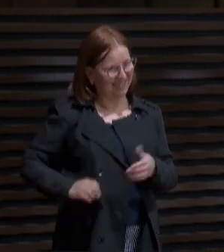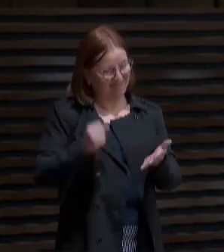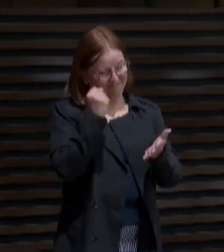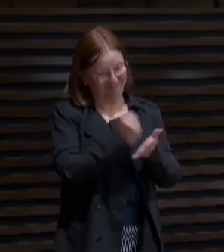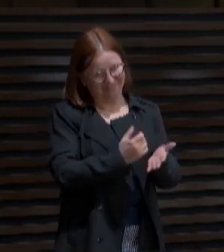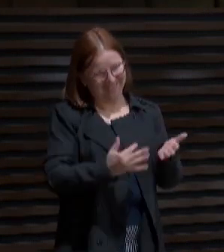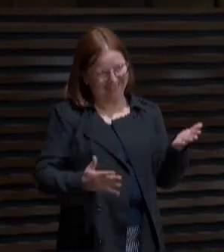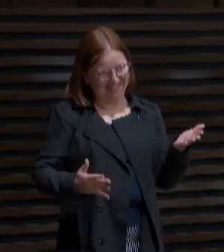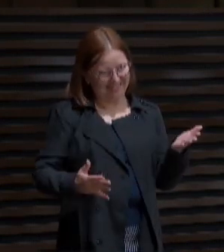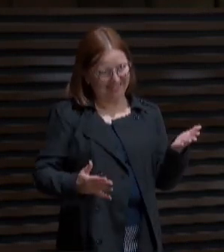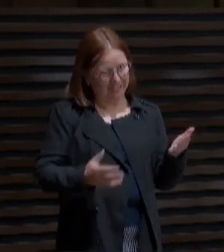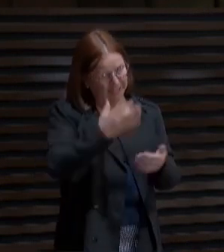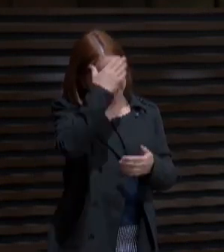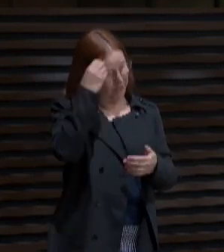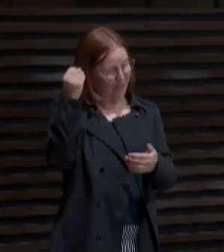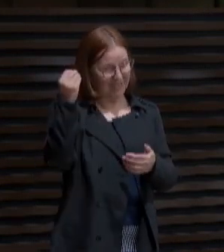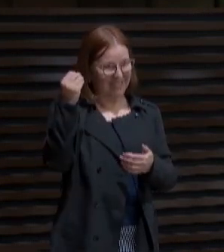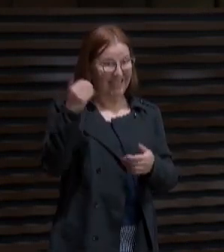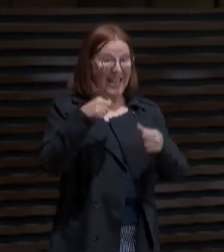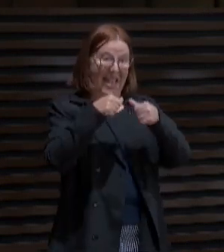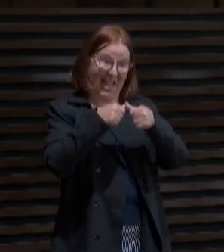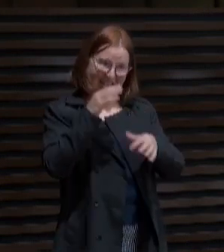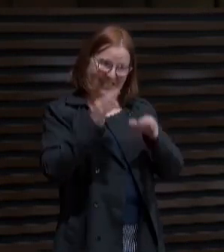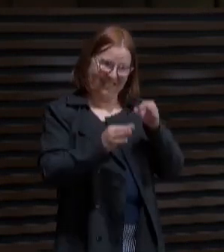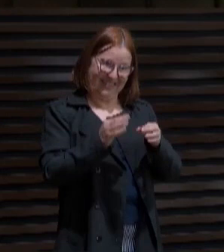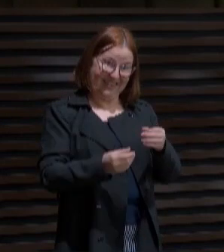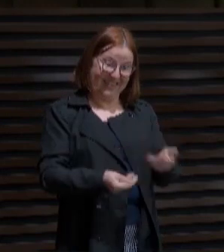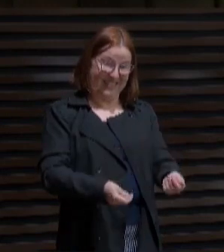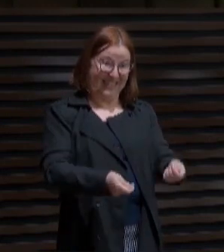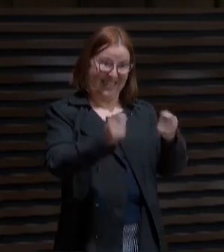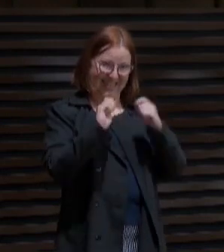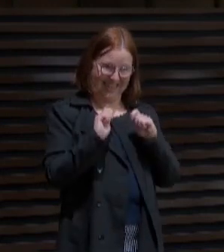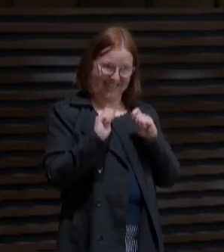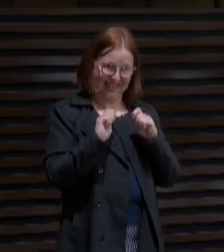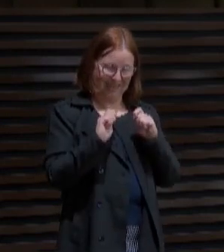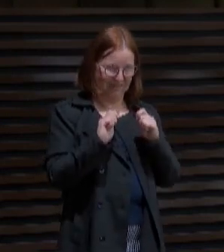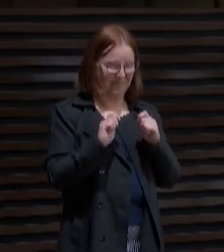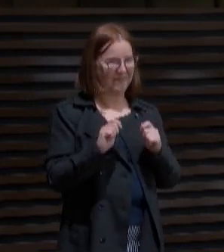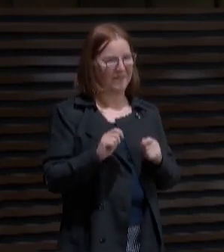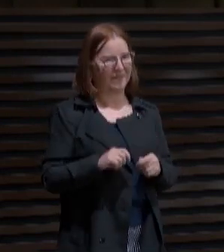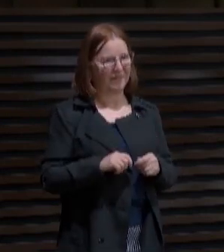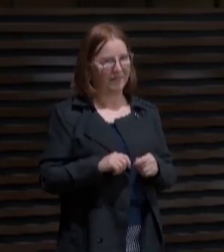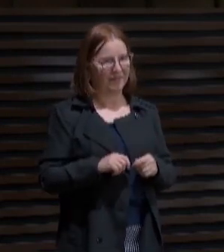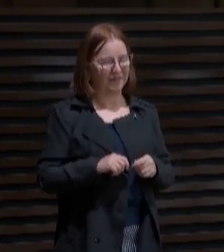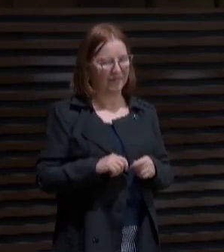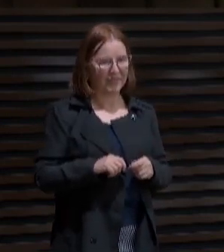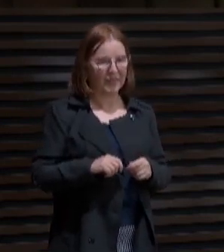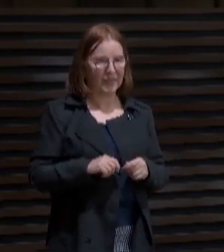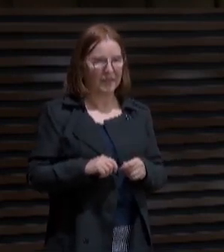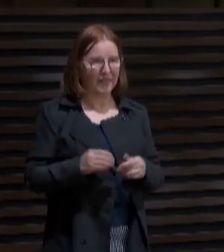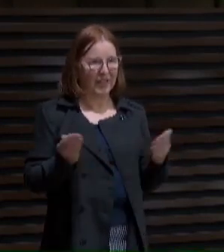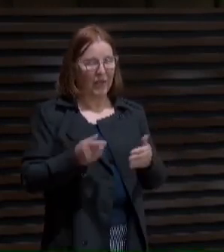Não se esqueça disso. É essa justiça que nos é imputada, porque nós não conseguimos produzi-la. Vamos